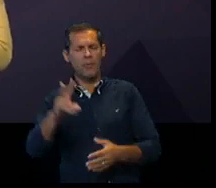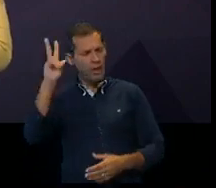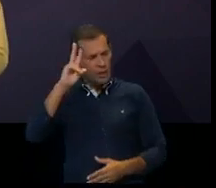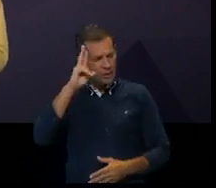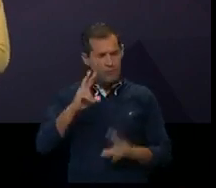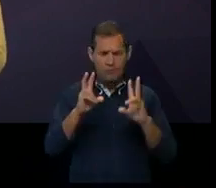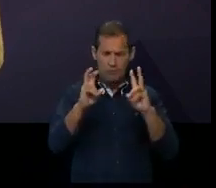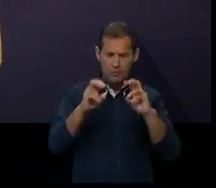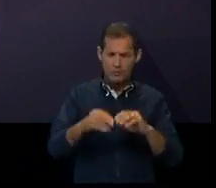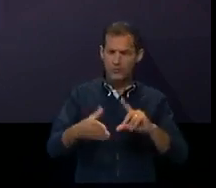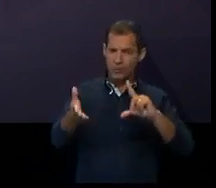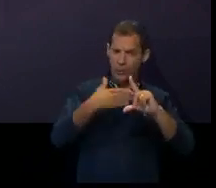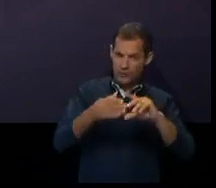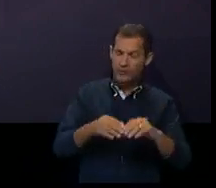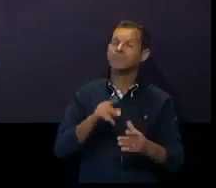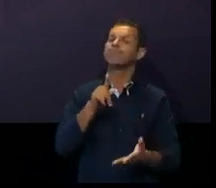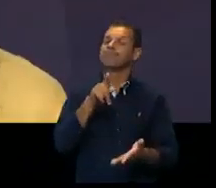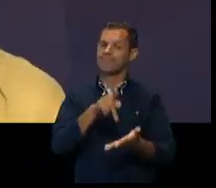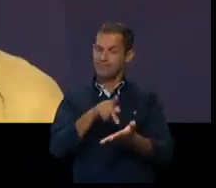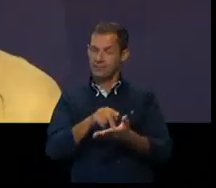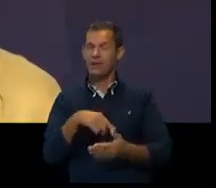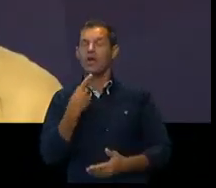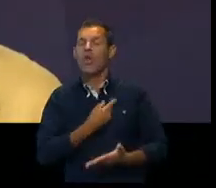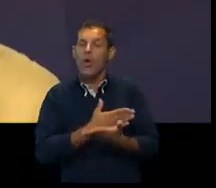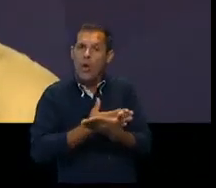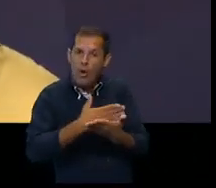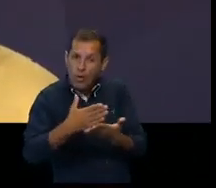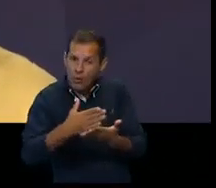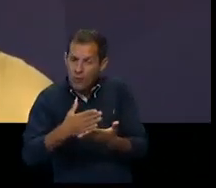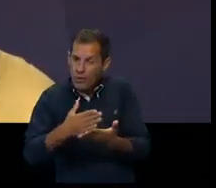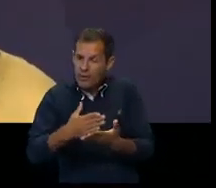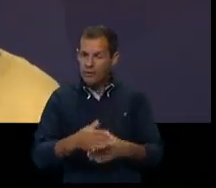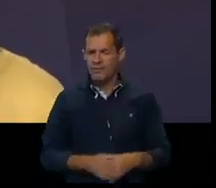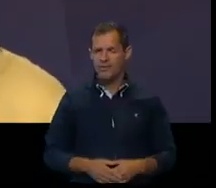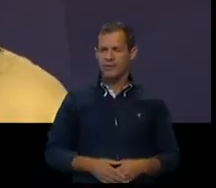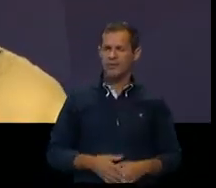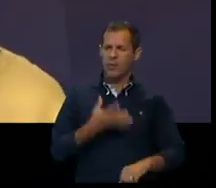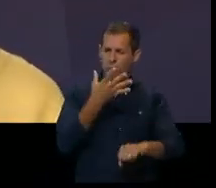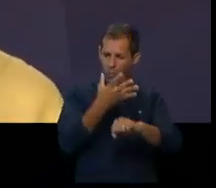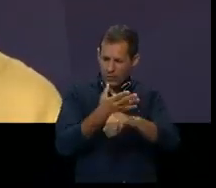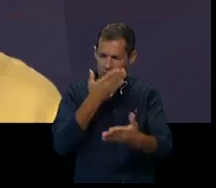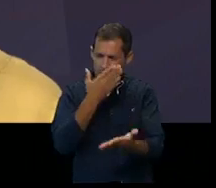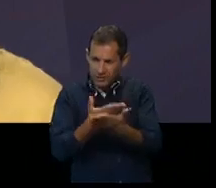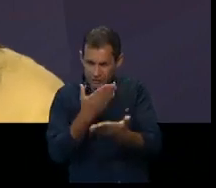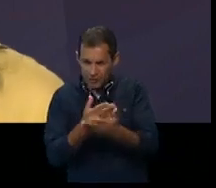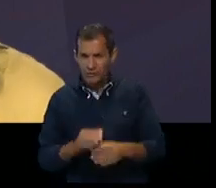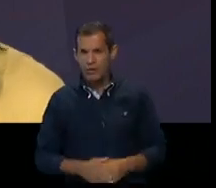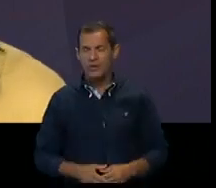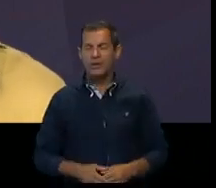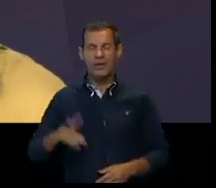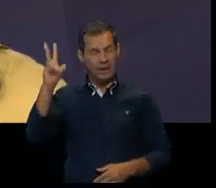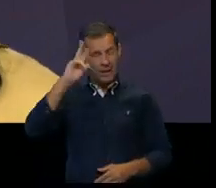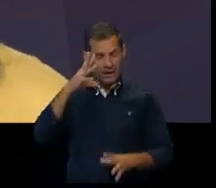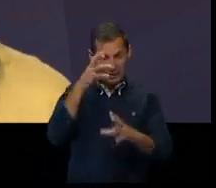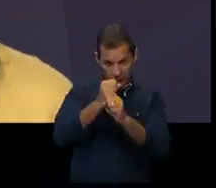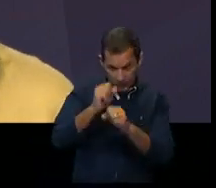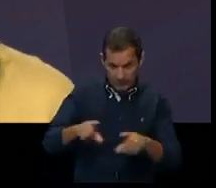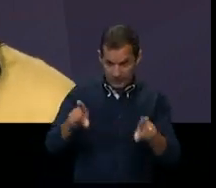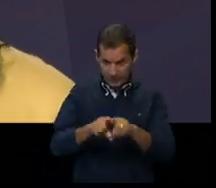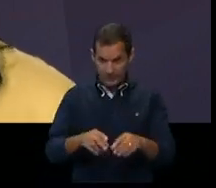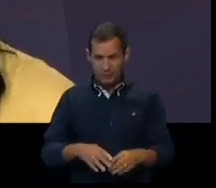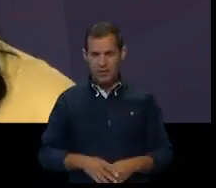relembrando o conteúdo da unidade, não é mesmo? Nós começamos essa segunda parte da disciplina estudando um pouco da história do cálculo e